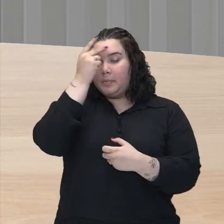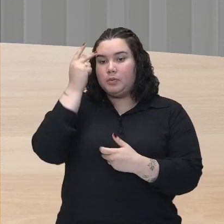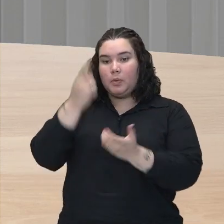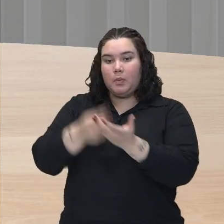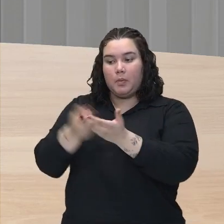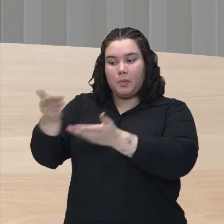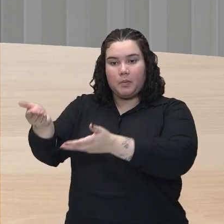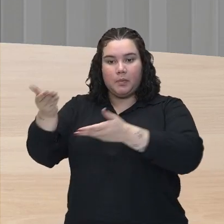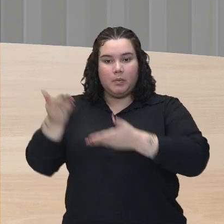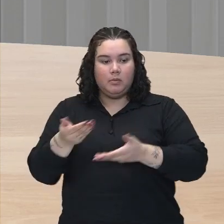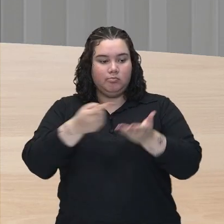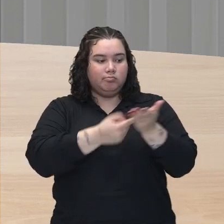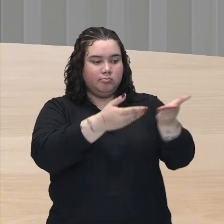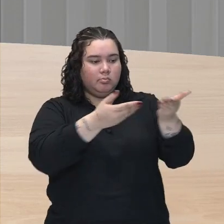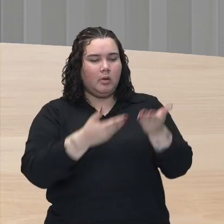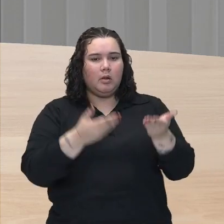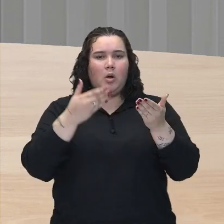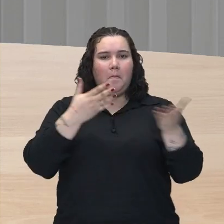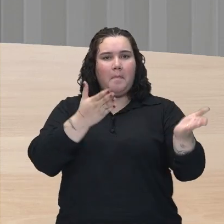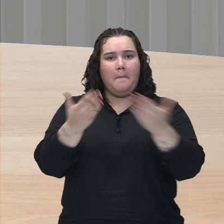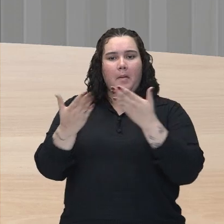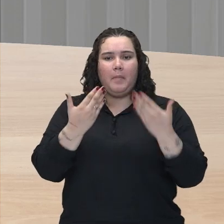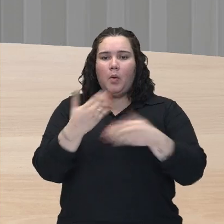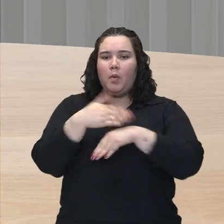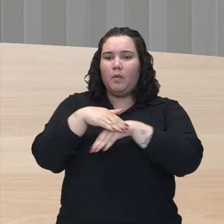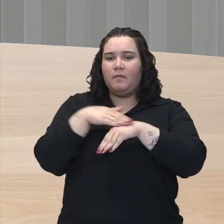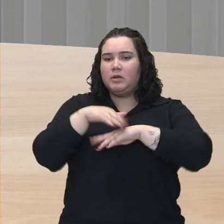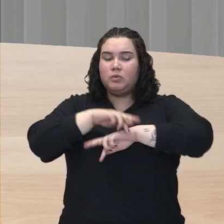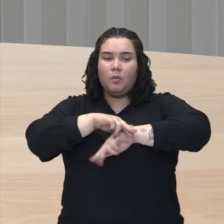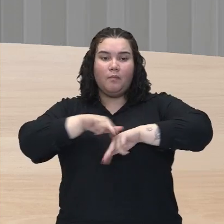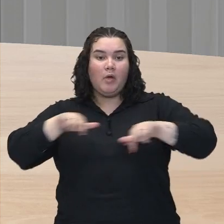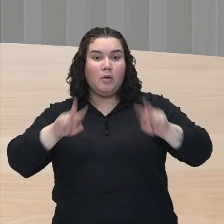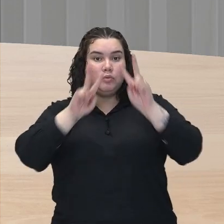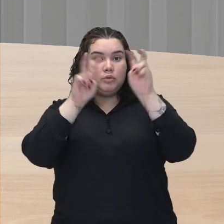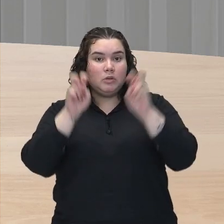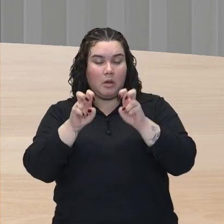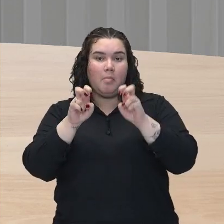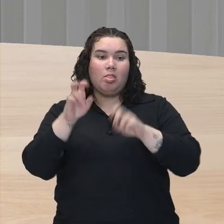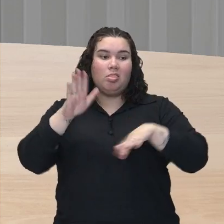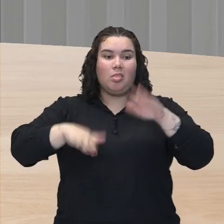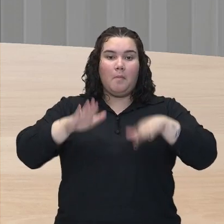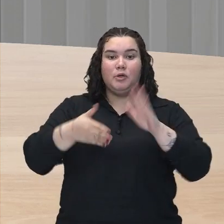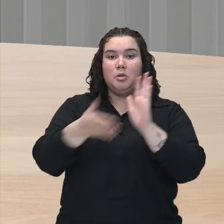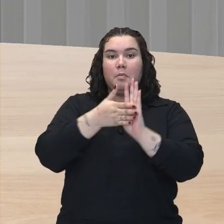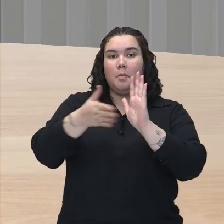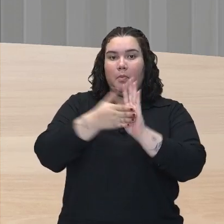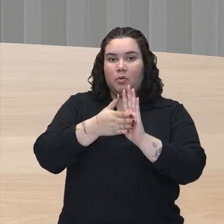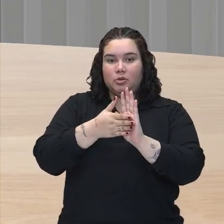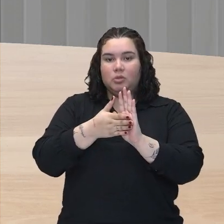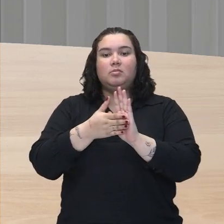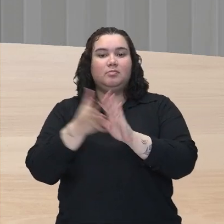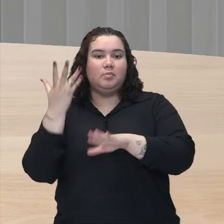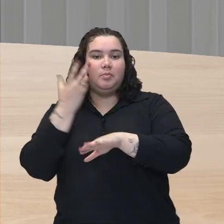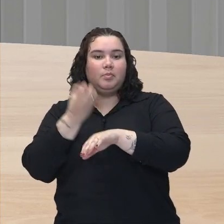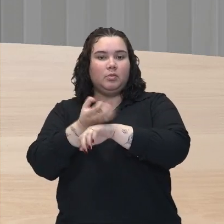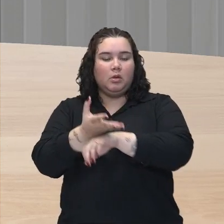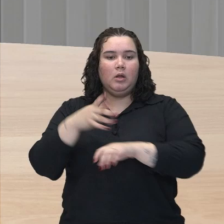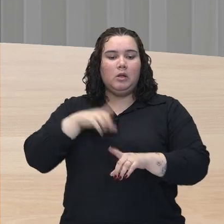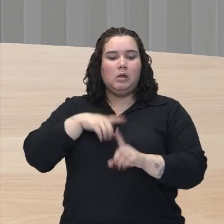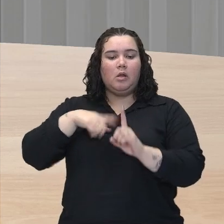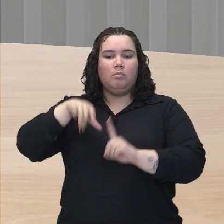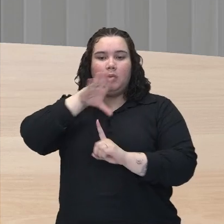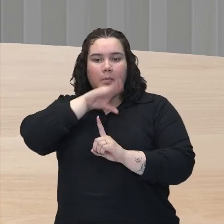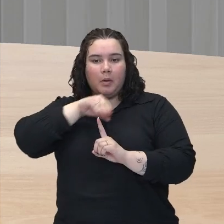sobre temas diversos, dependendo daquilo que o podcast se propõe. Nós temos aqui o microfone, né,